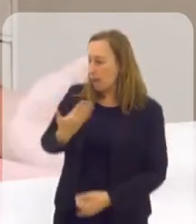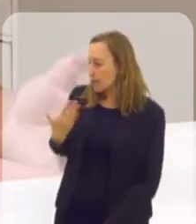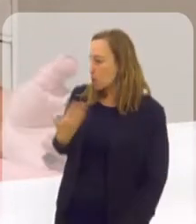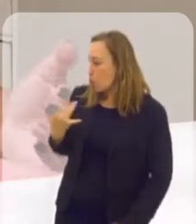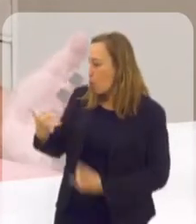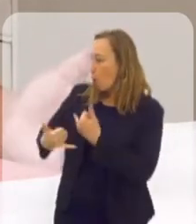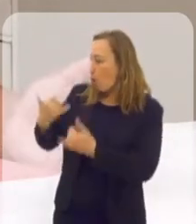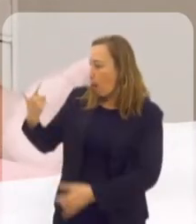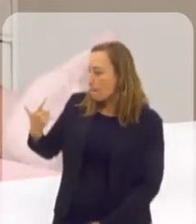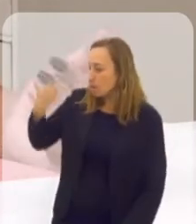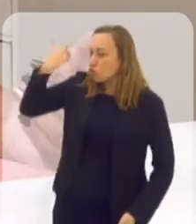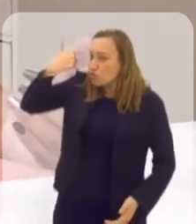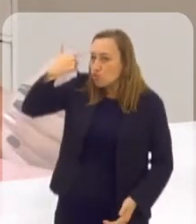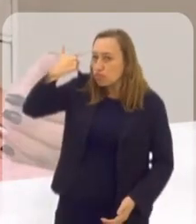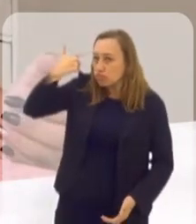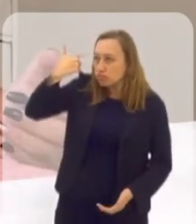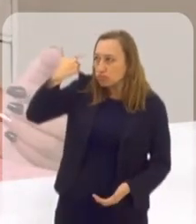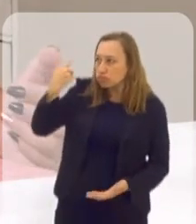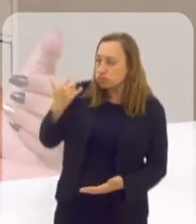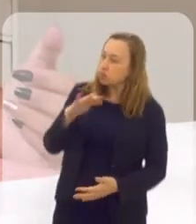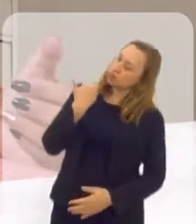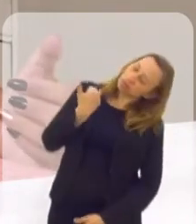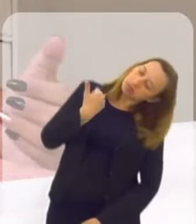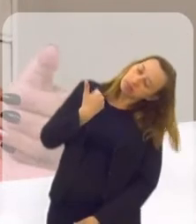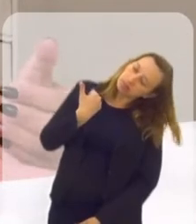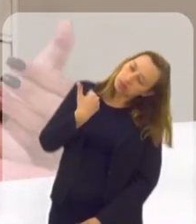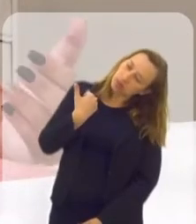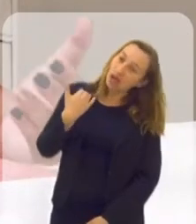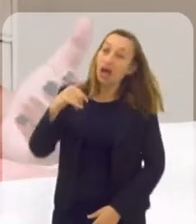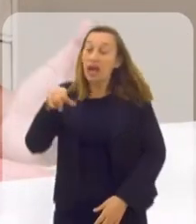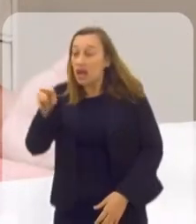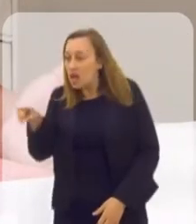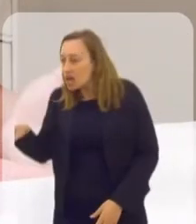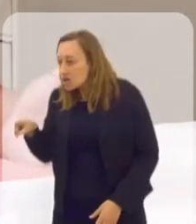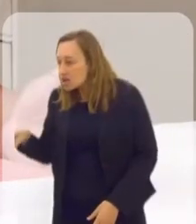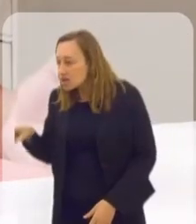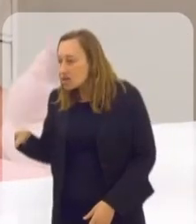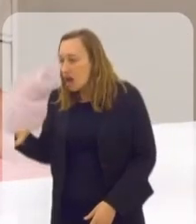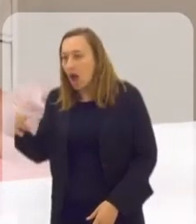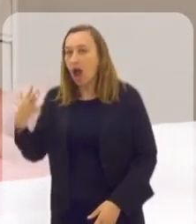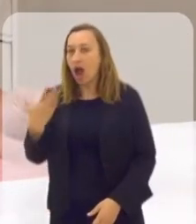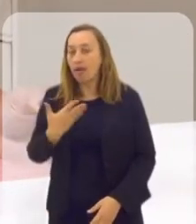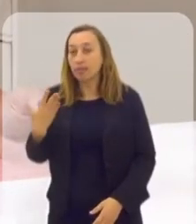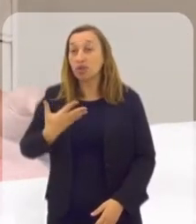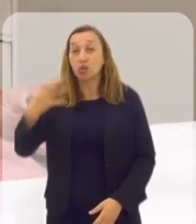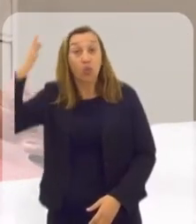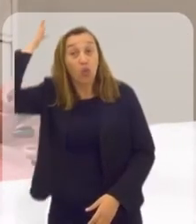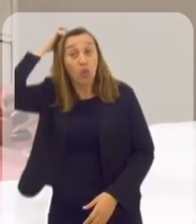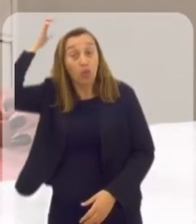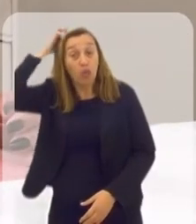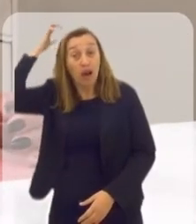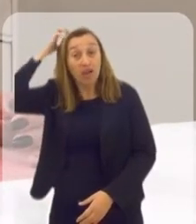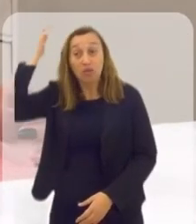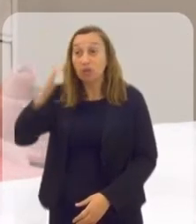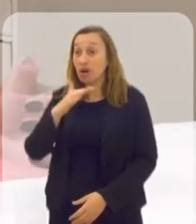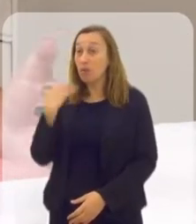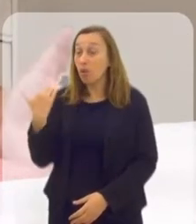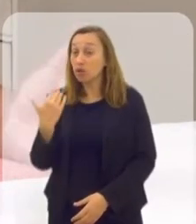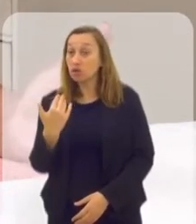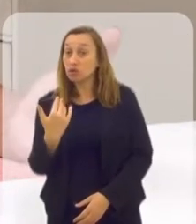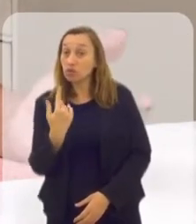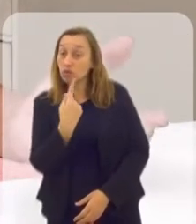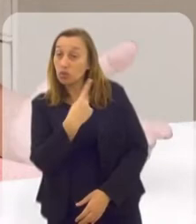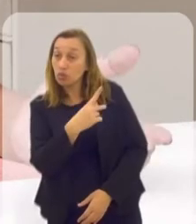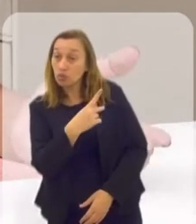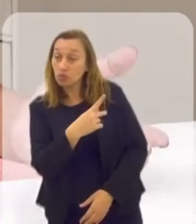com o um amigo, a arma disparou e ele morreu. Esse amigo estava sendo condenado por homicídio